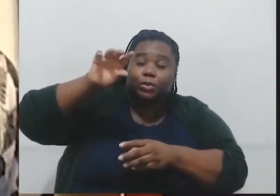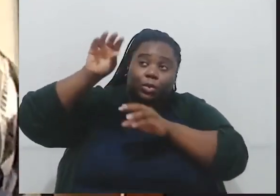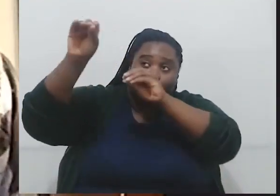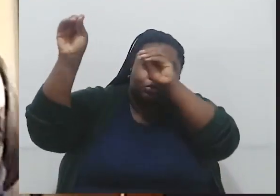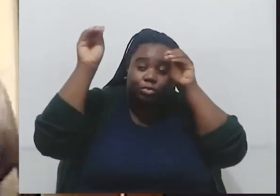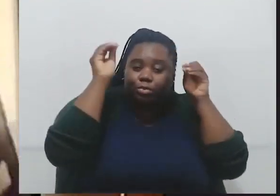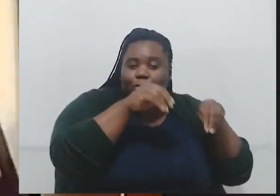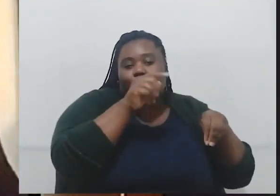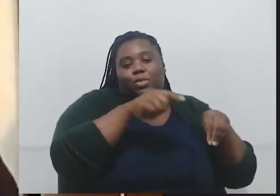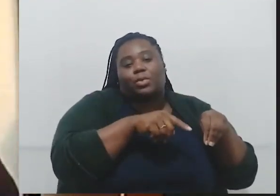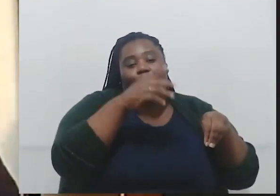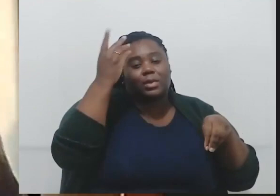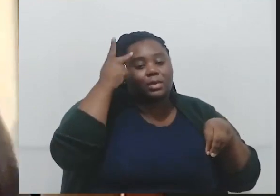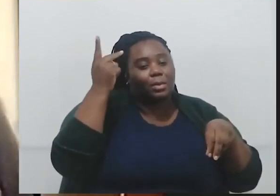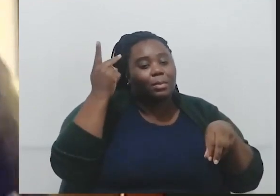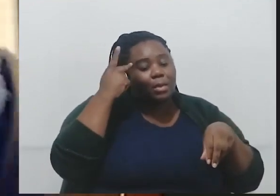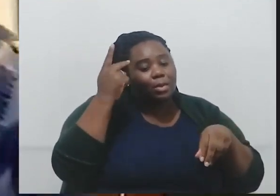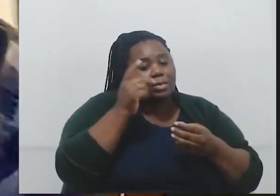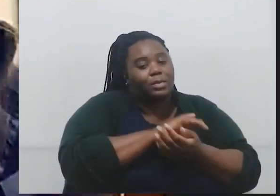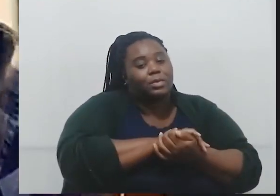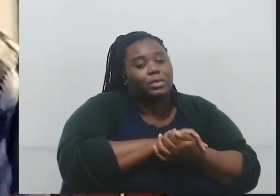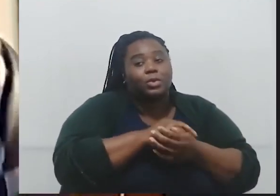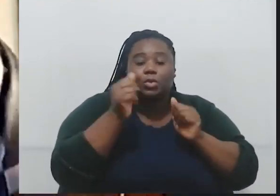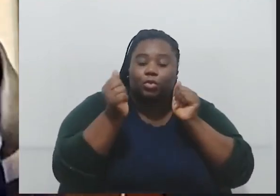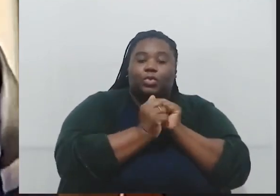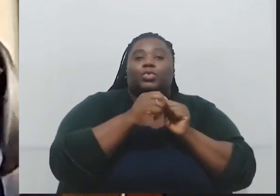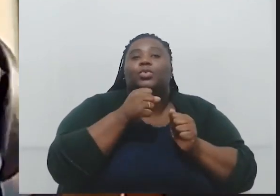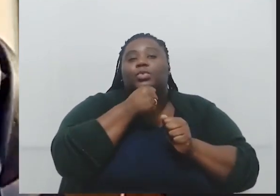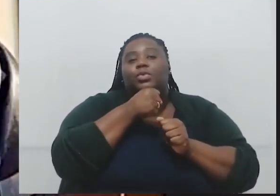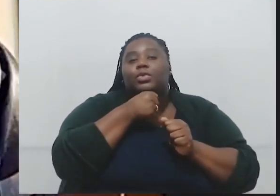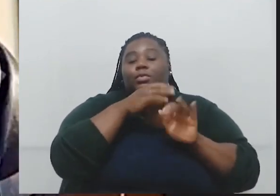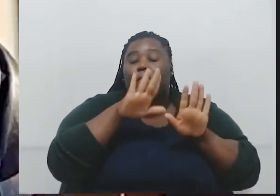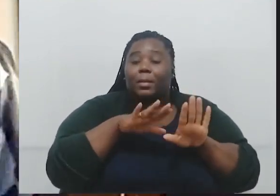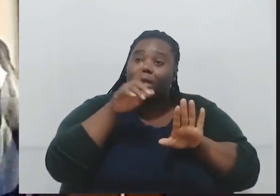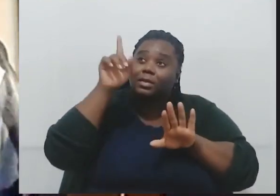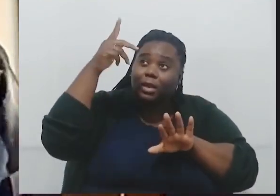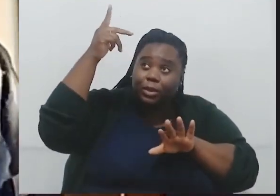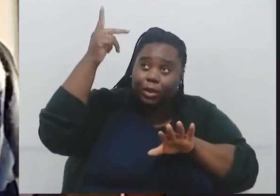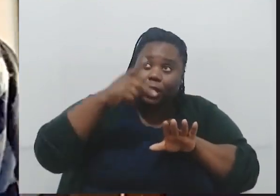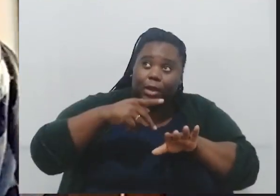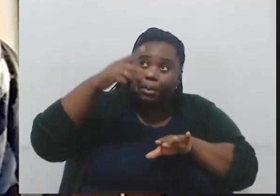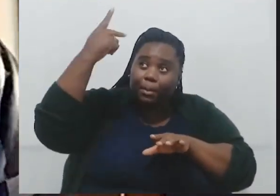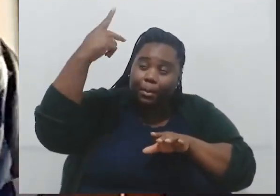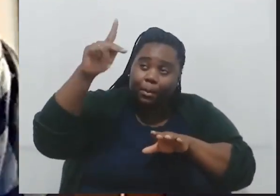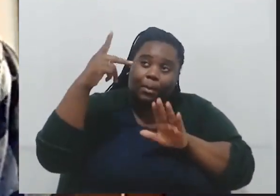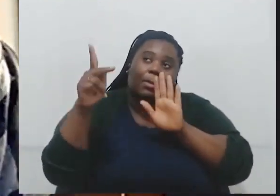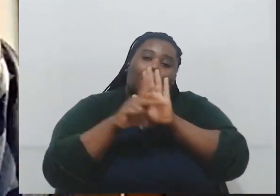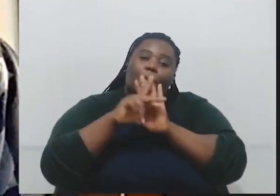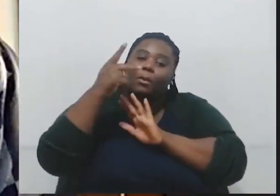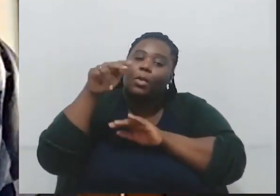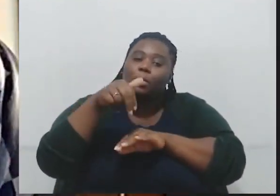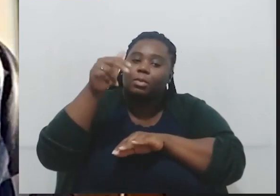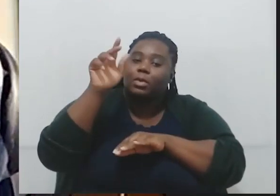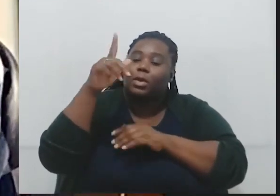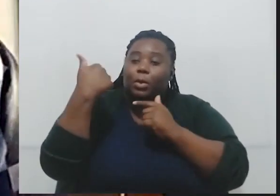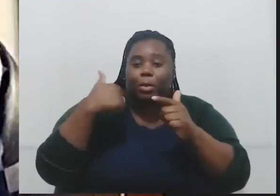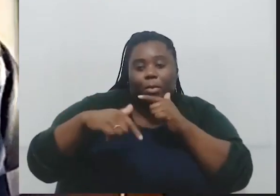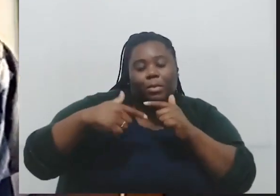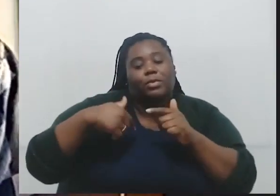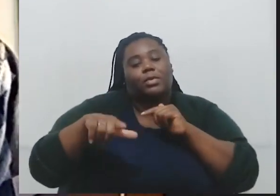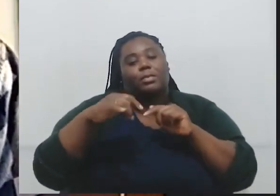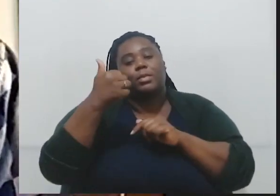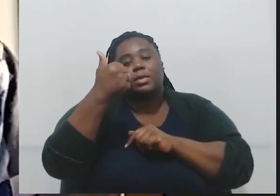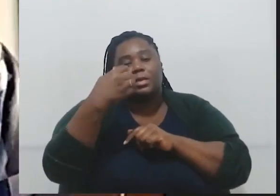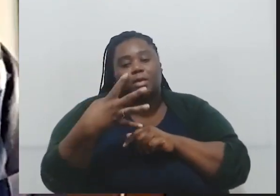junto com meus avós, mas ela é uma retirante nordestina, sabe? Uma mulher que teve que trabalhar com 14 anos de idade,